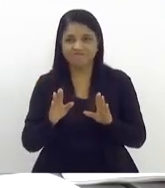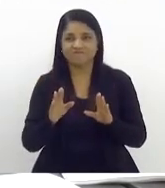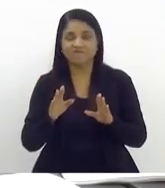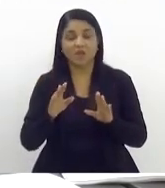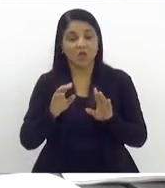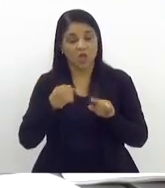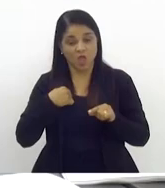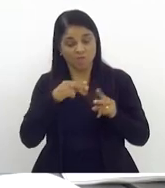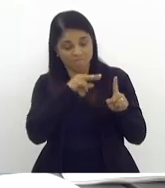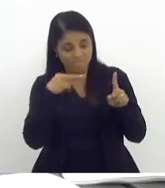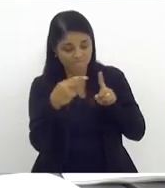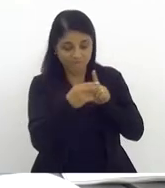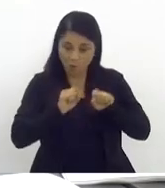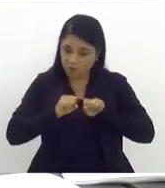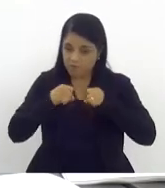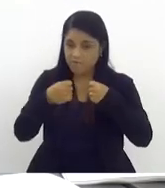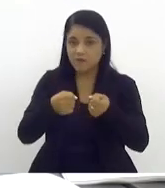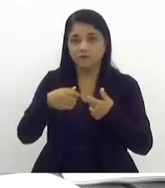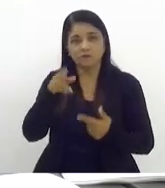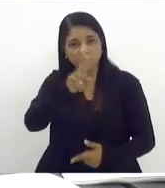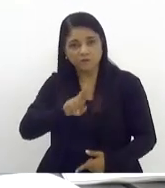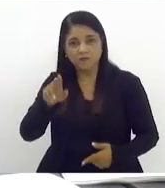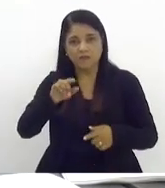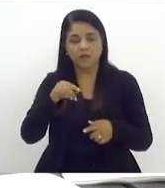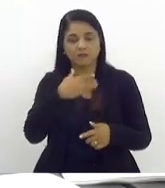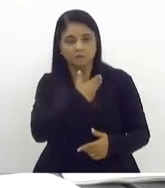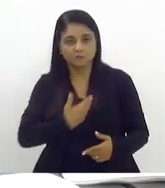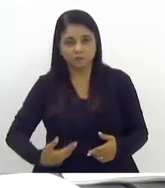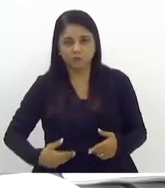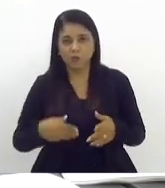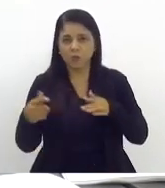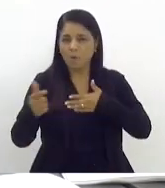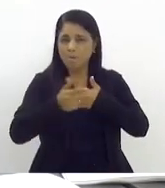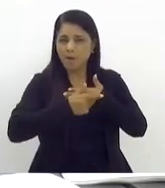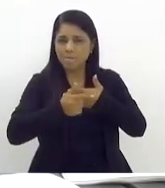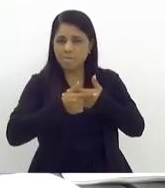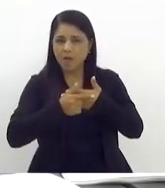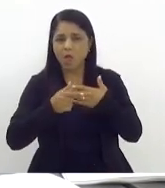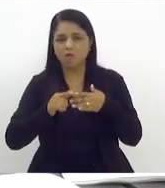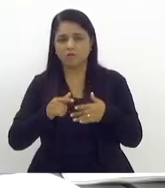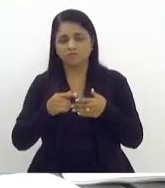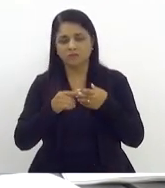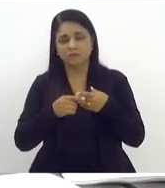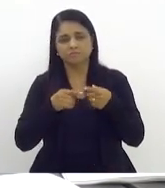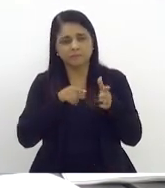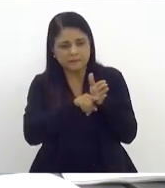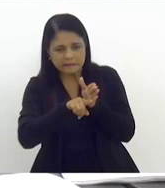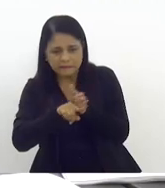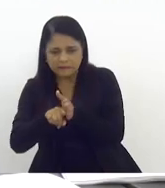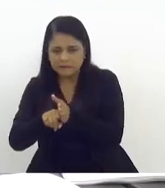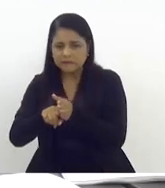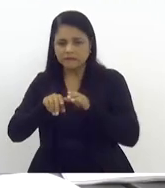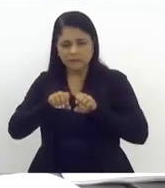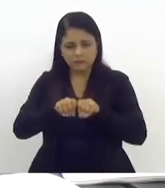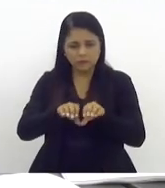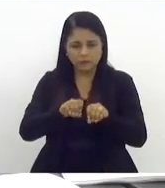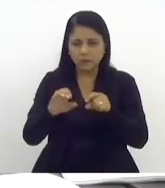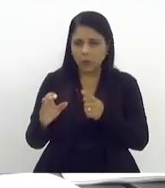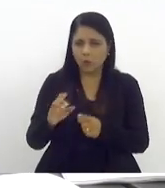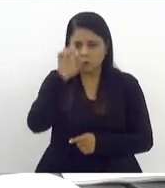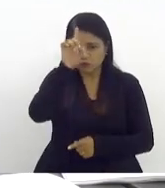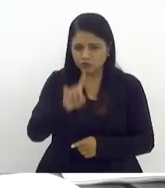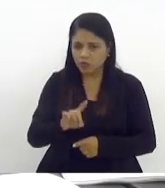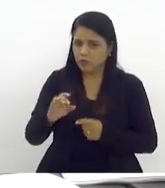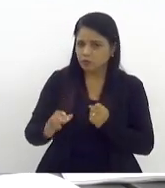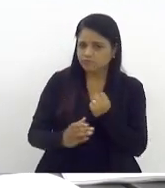a universidade pública pelo seu papel na produção de ensino, pesquisa, extensão, na garantia da educação como direito, eu acho que